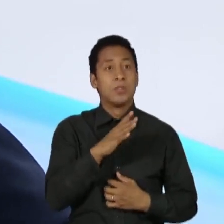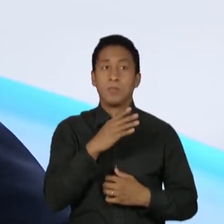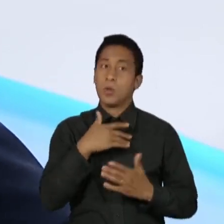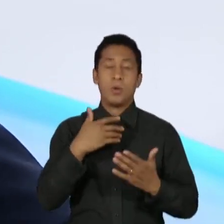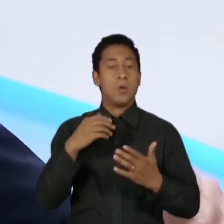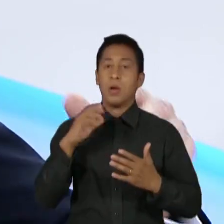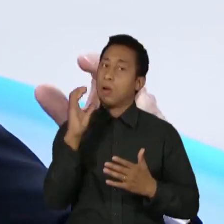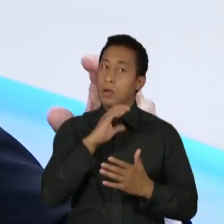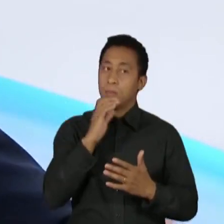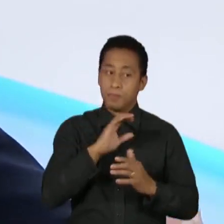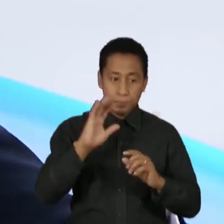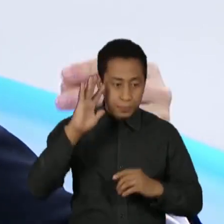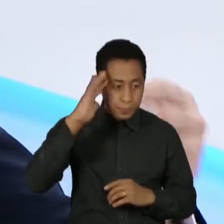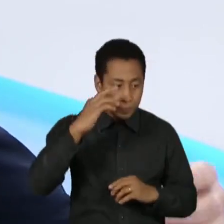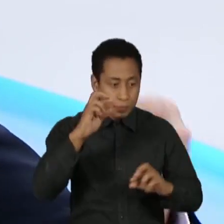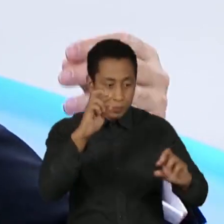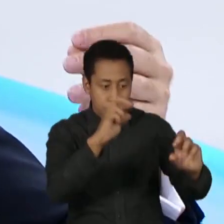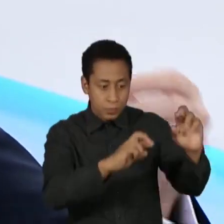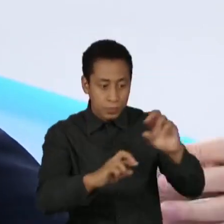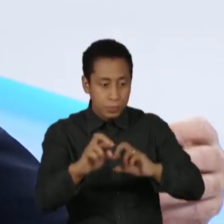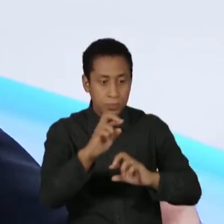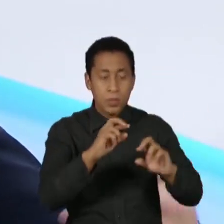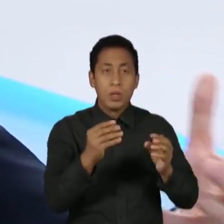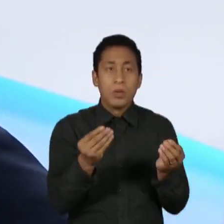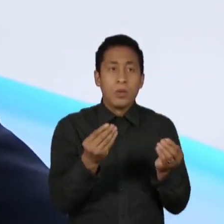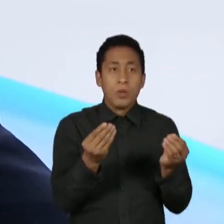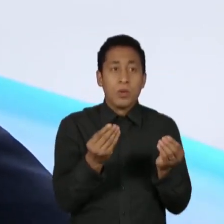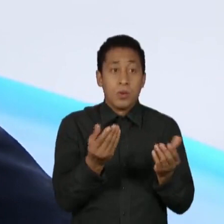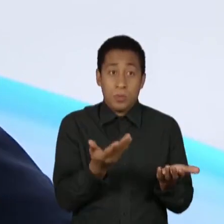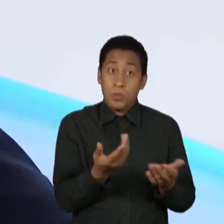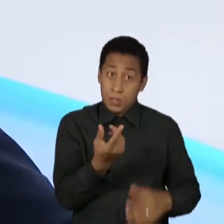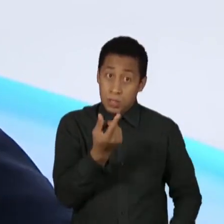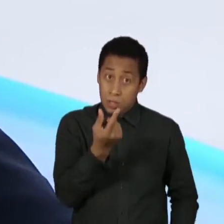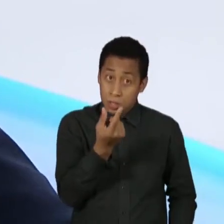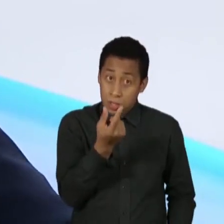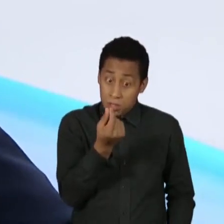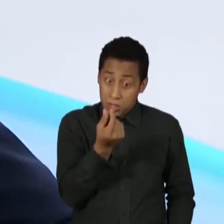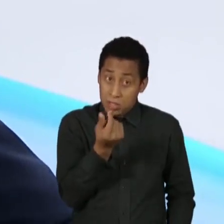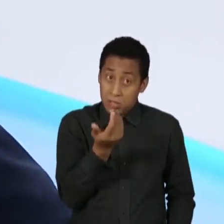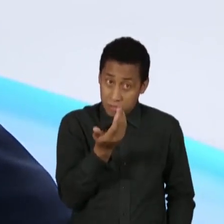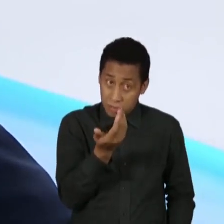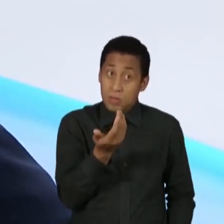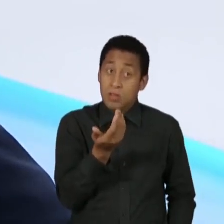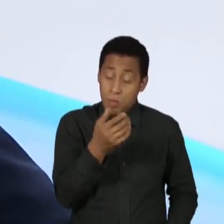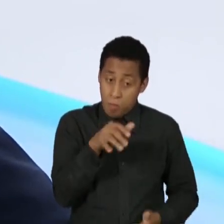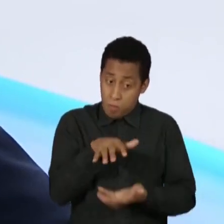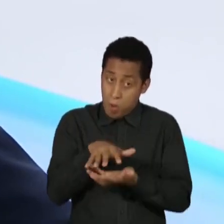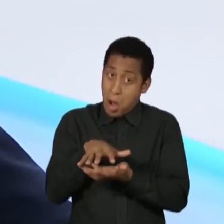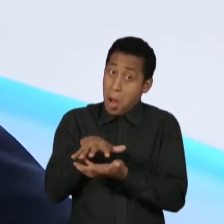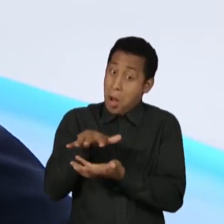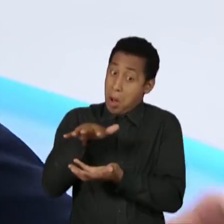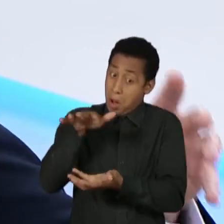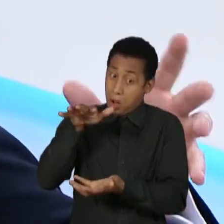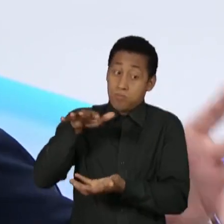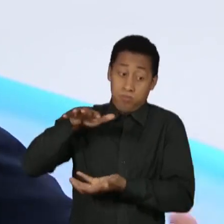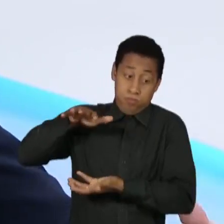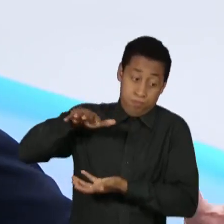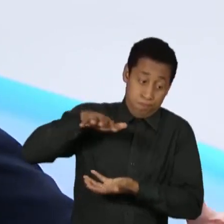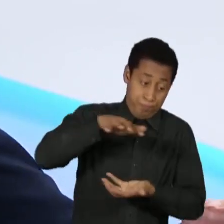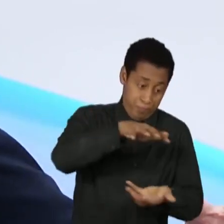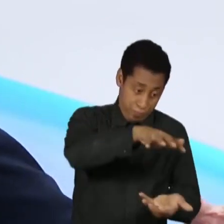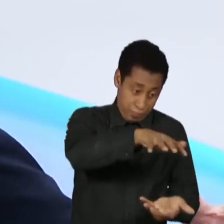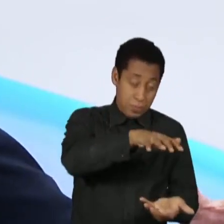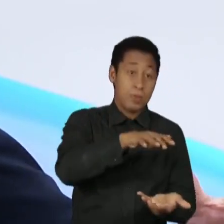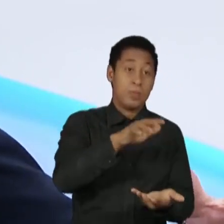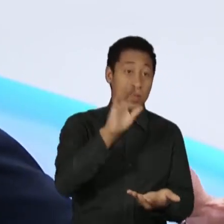fiscalização para examinar como esse dinheiro que é muito dinheiro que é alocado para a saúde indígena está